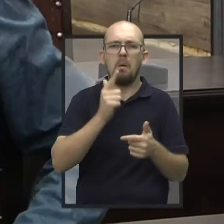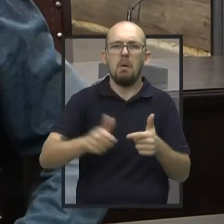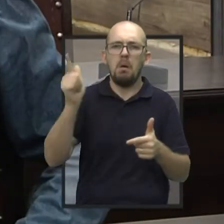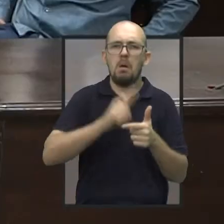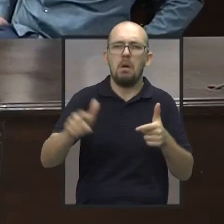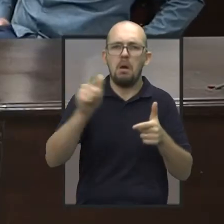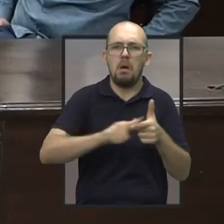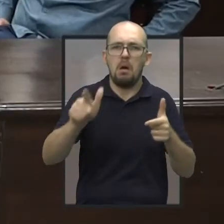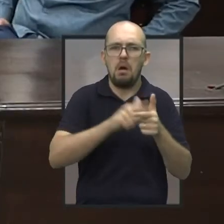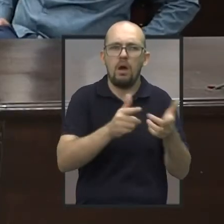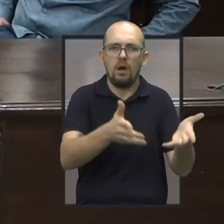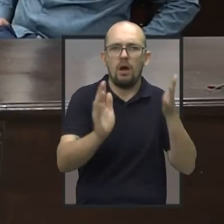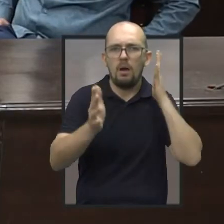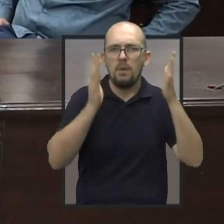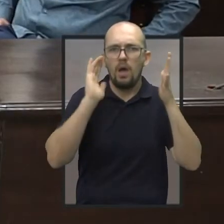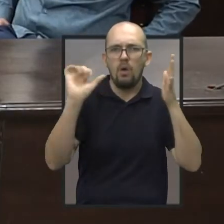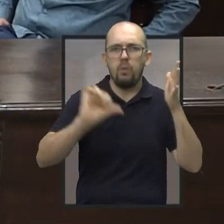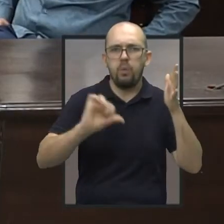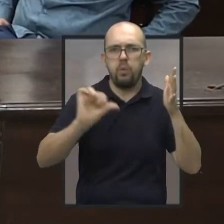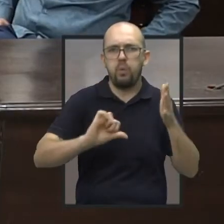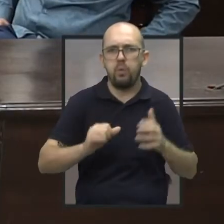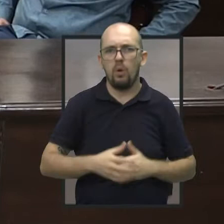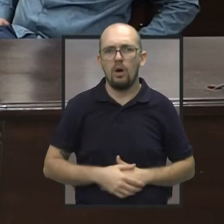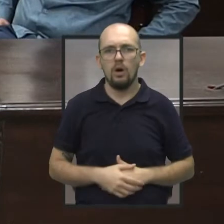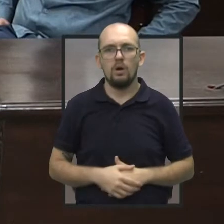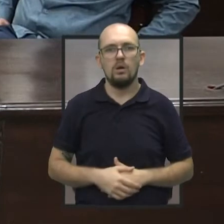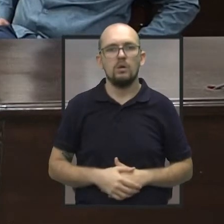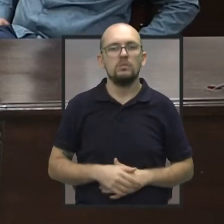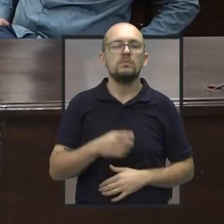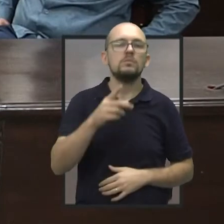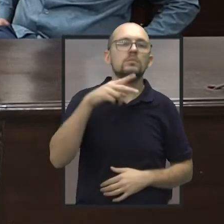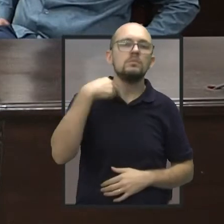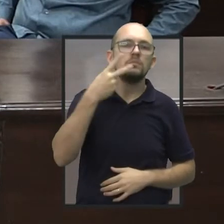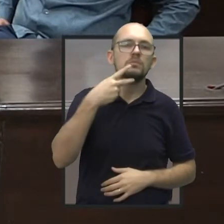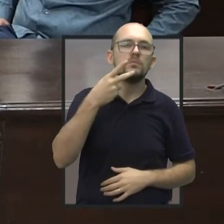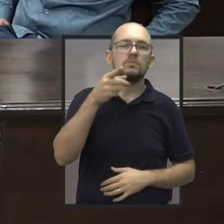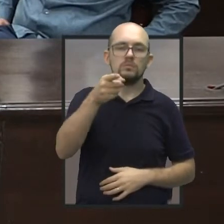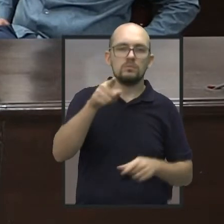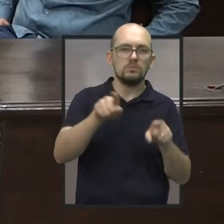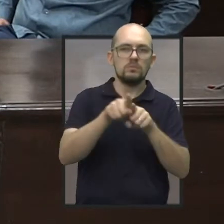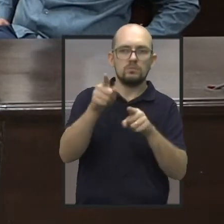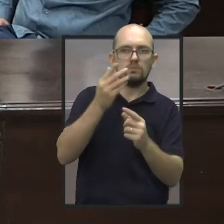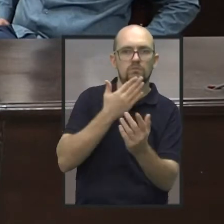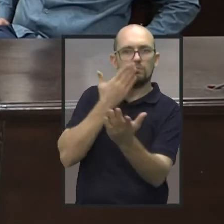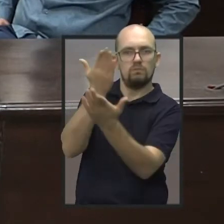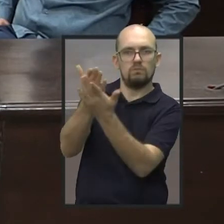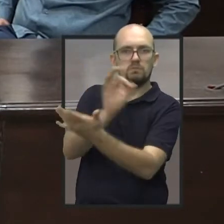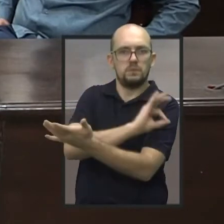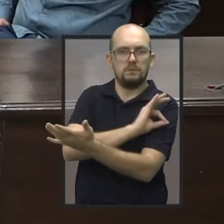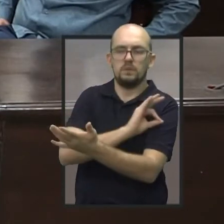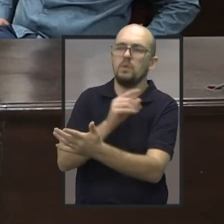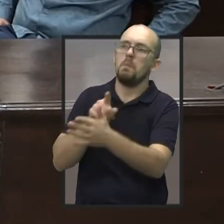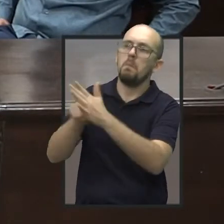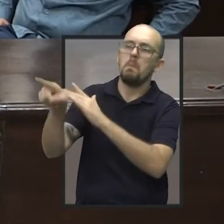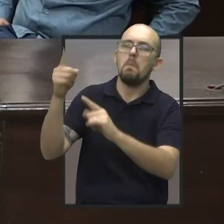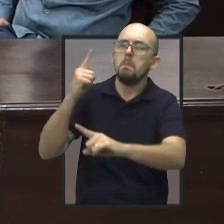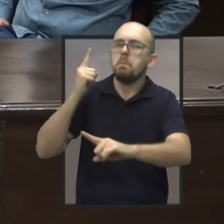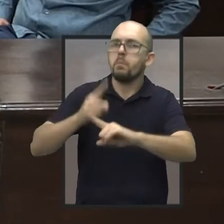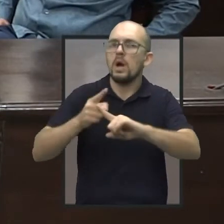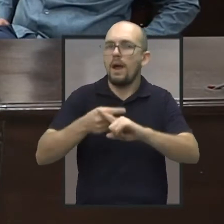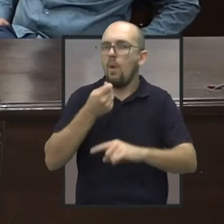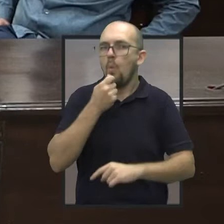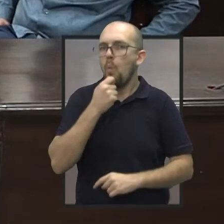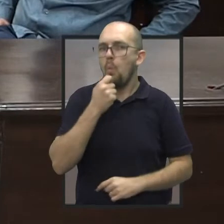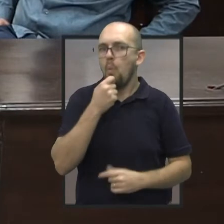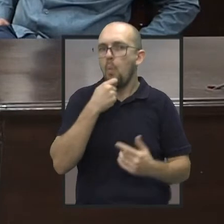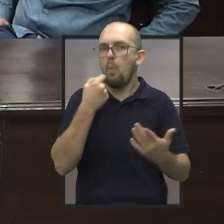pessoal. Vereador, o senhor indaga o prefeito municipal por que não foi feita a aquisição de um veículo, uma ambulância, para